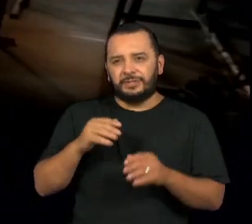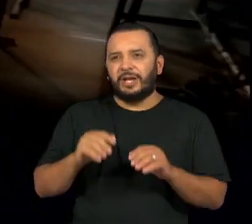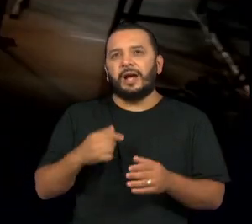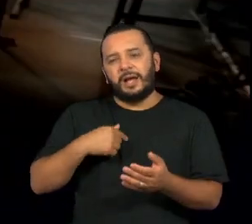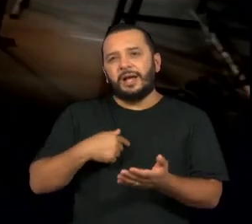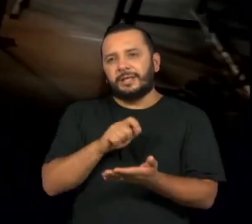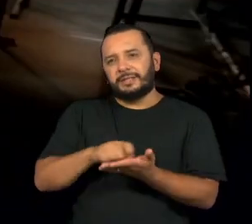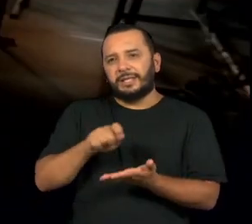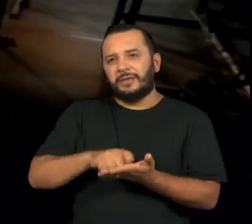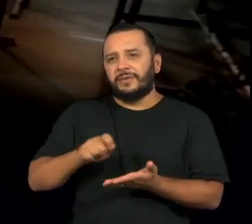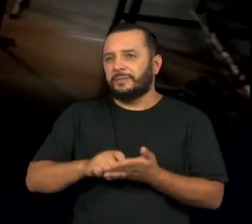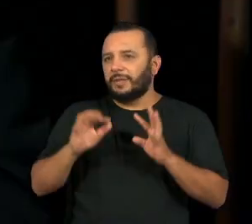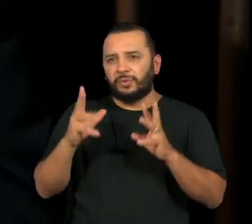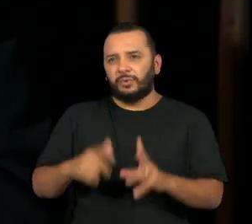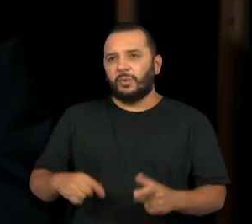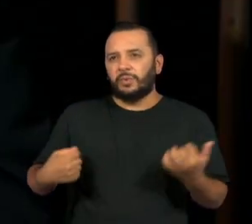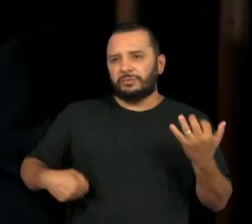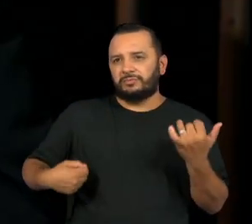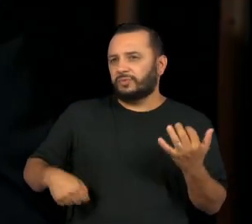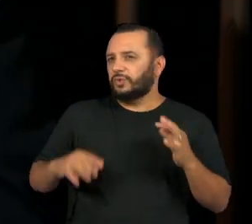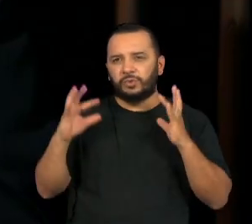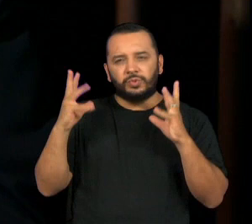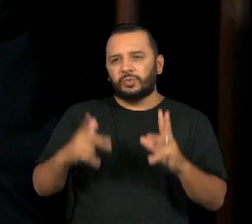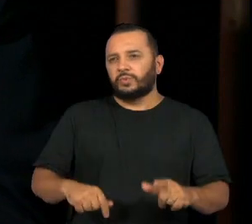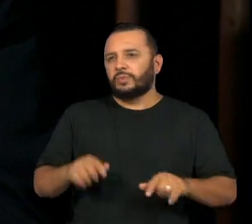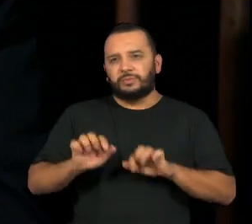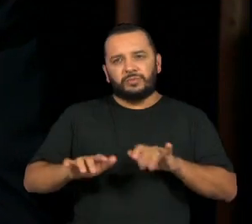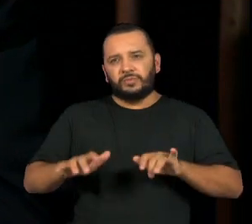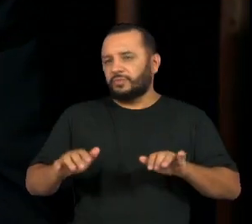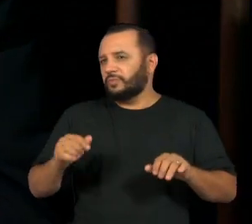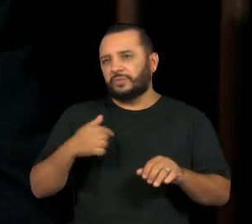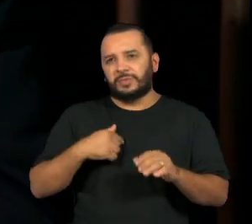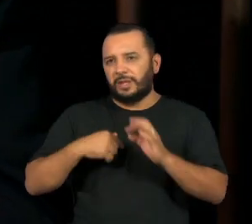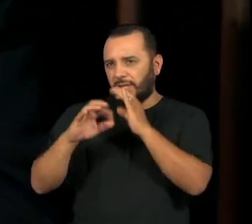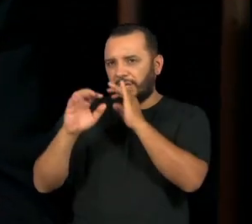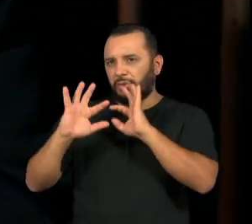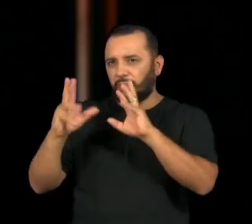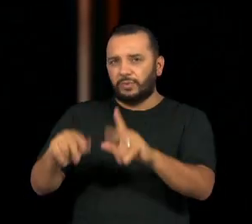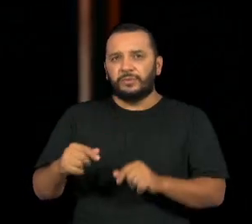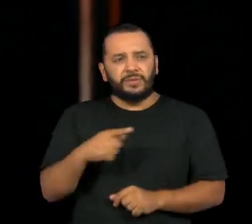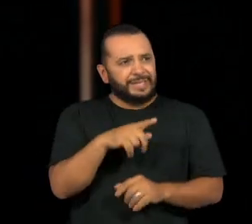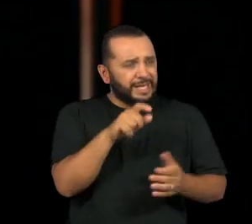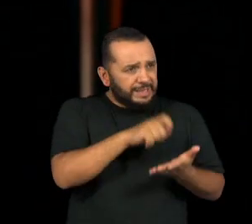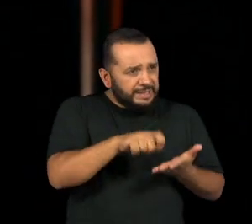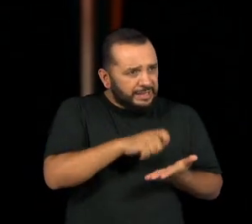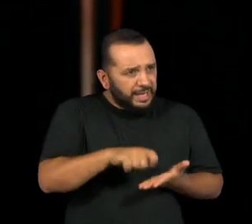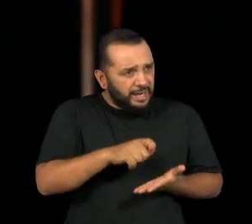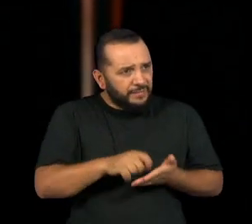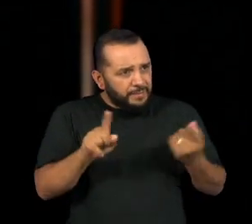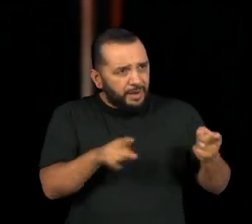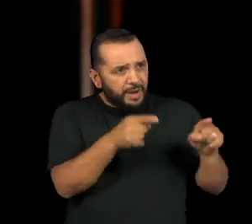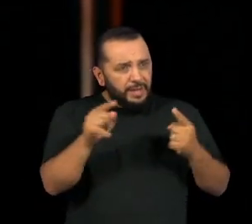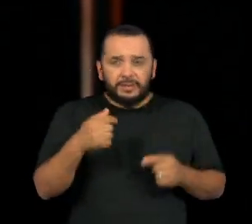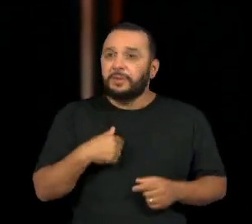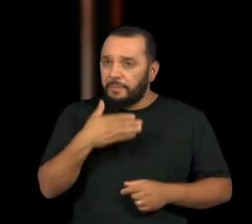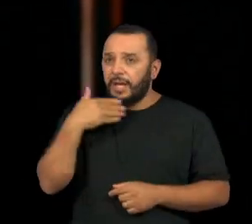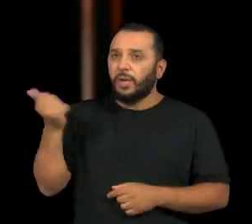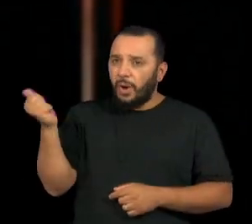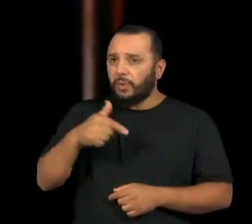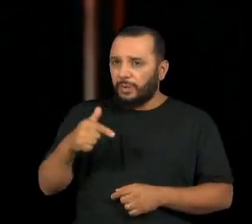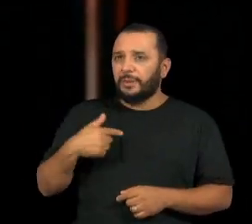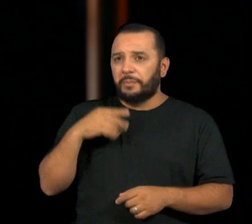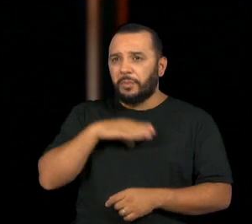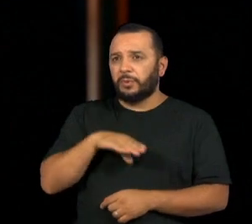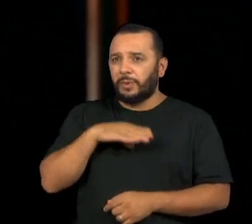e eu conheço todos os instrumentos e escrevo para todos esses de greve Maestro melhor que português